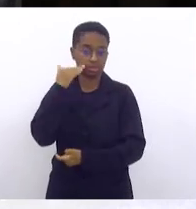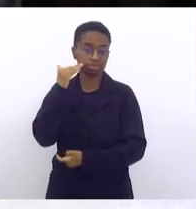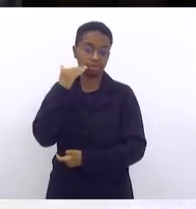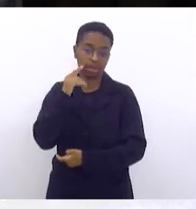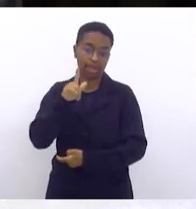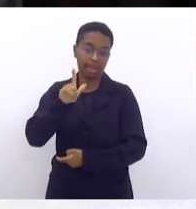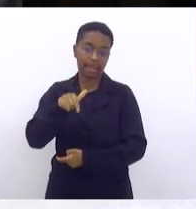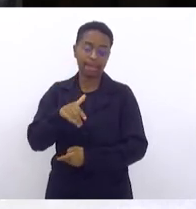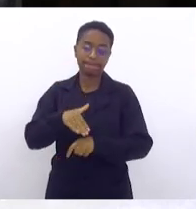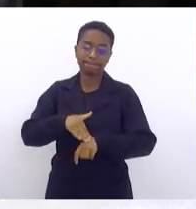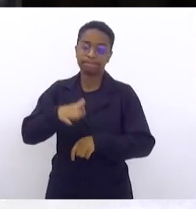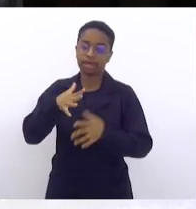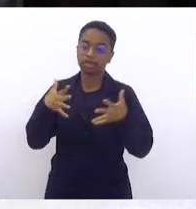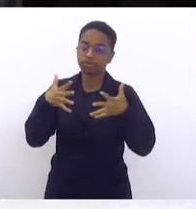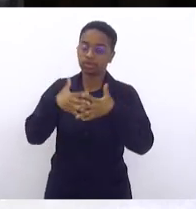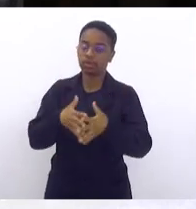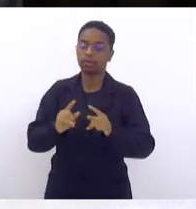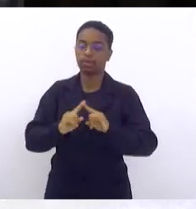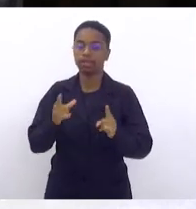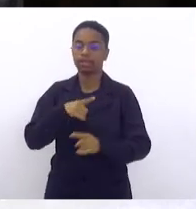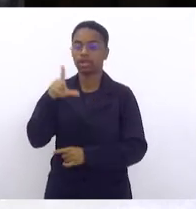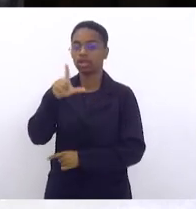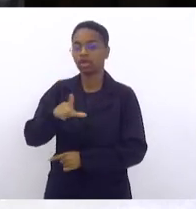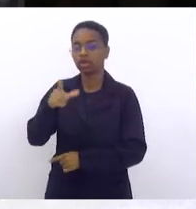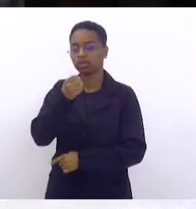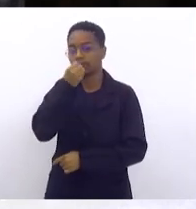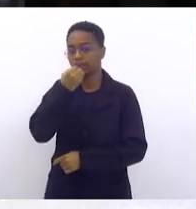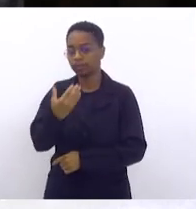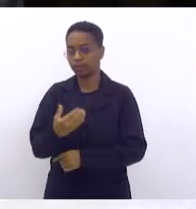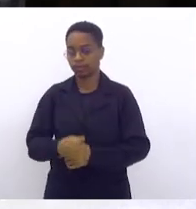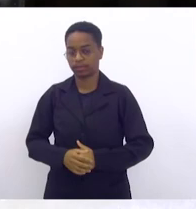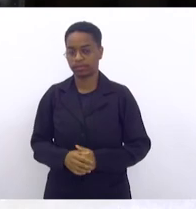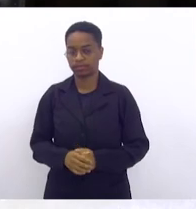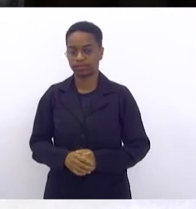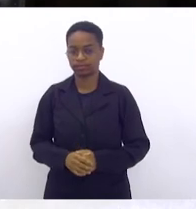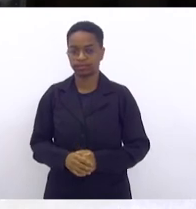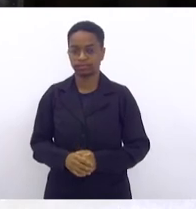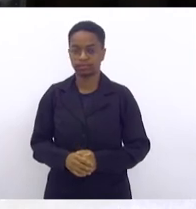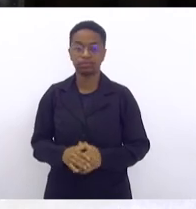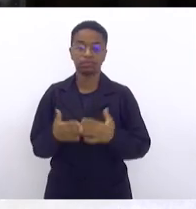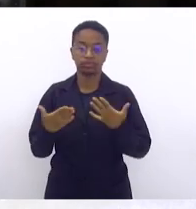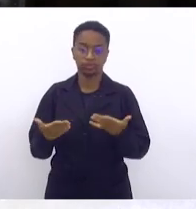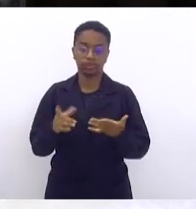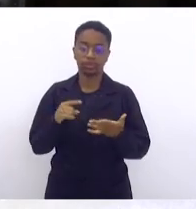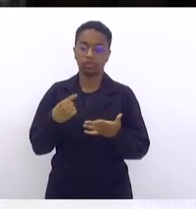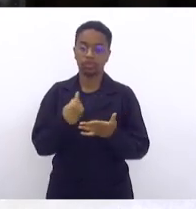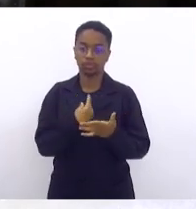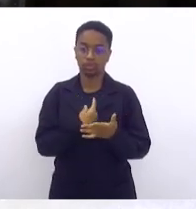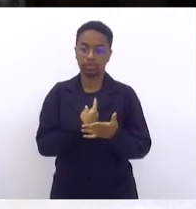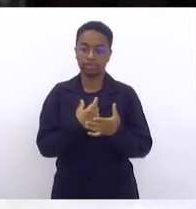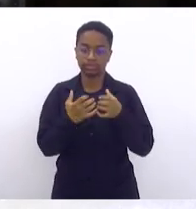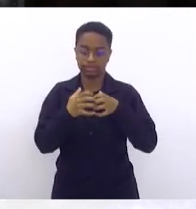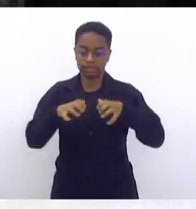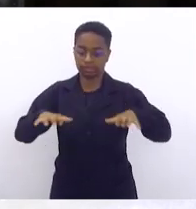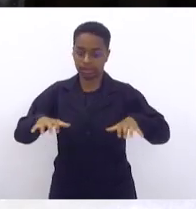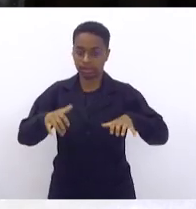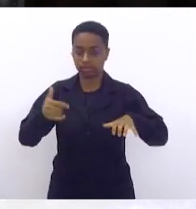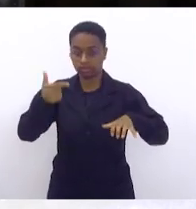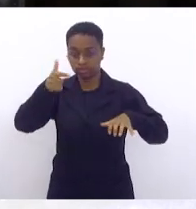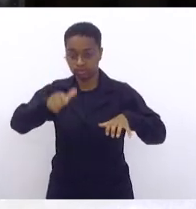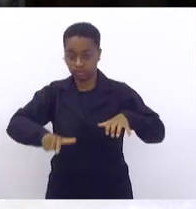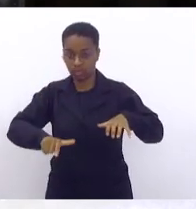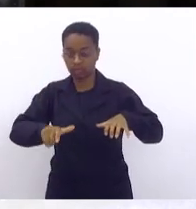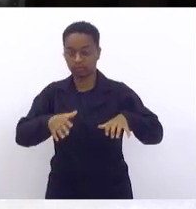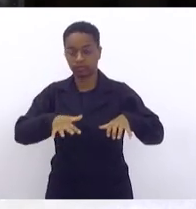complexa Mas tem uma boa lógica nisso E aí a gente desonerando essa cadeia pela segunda vez